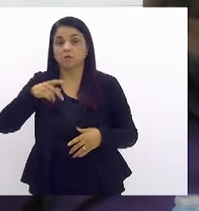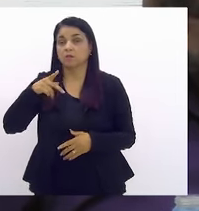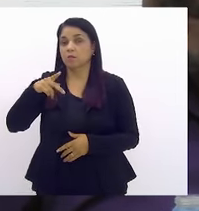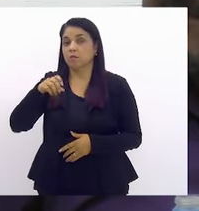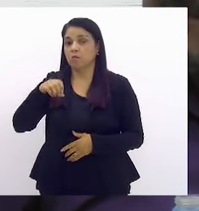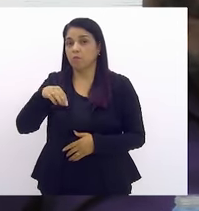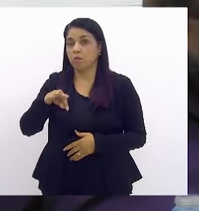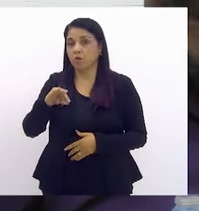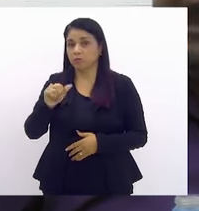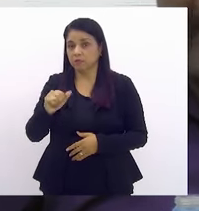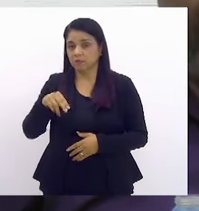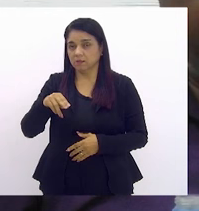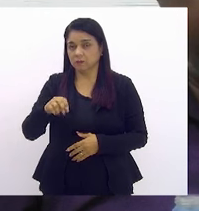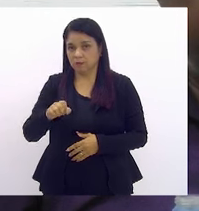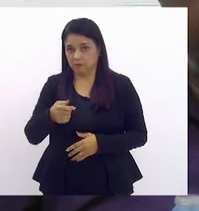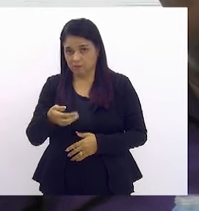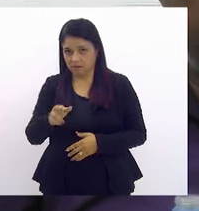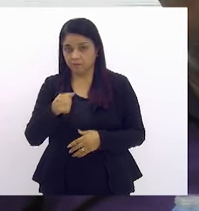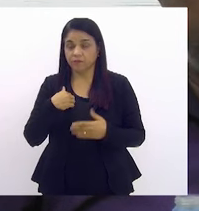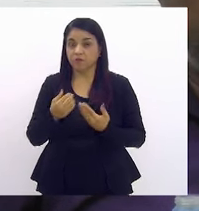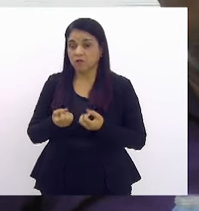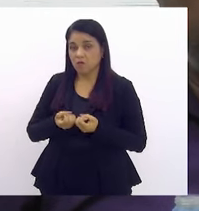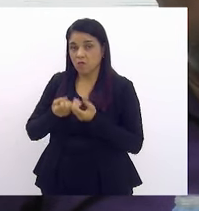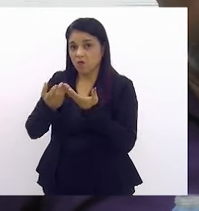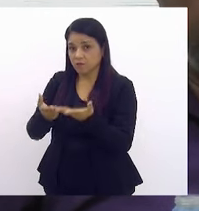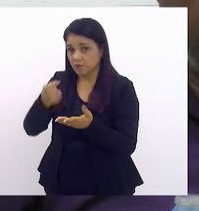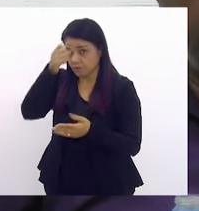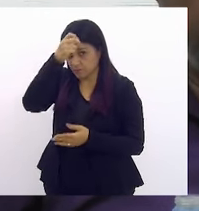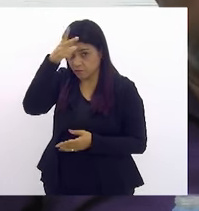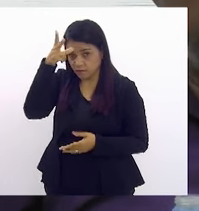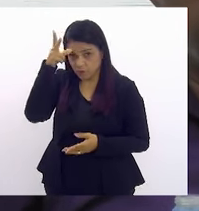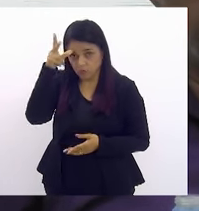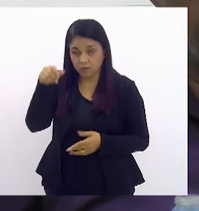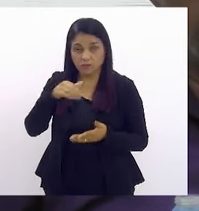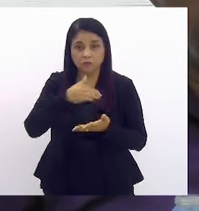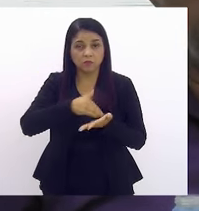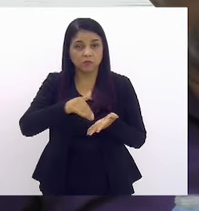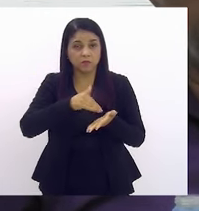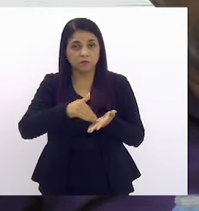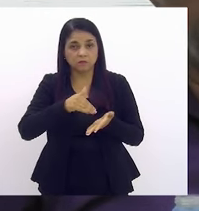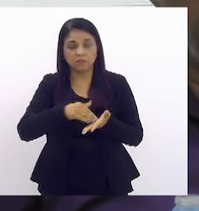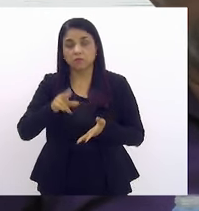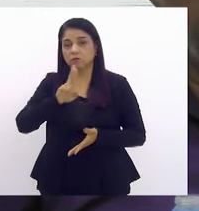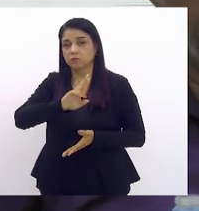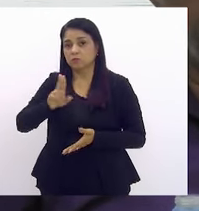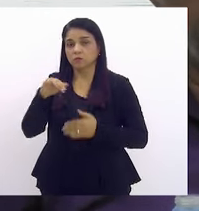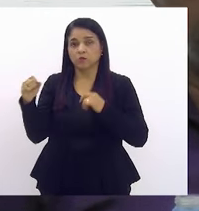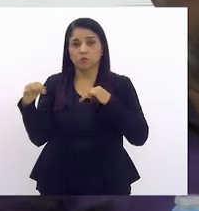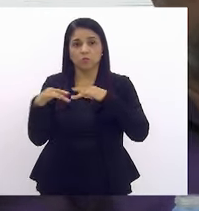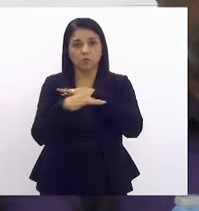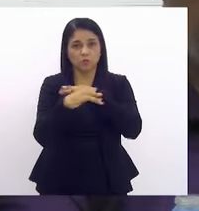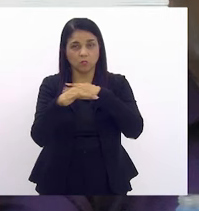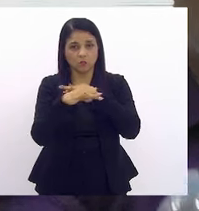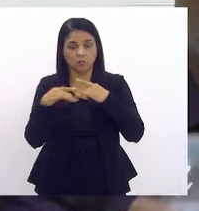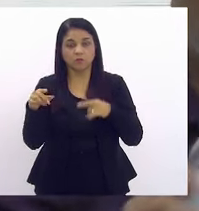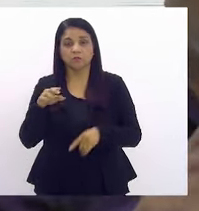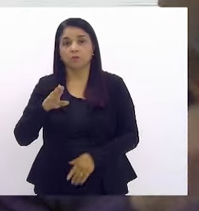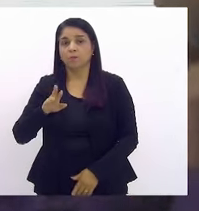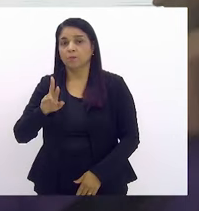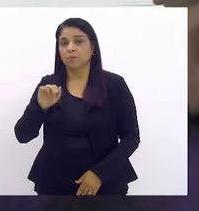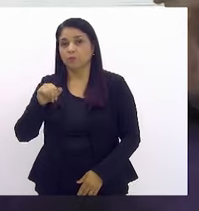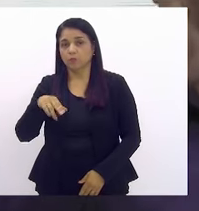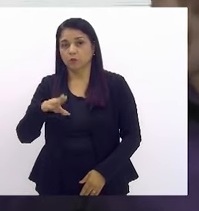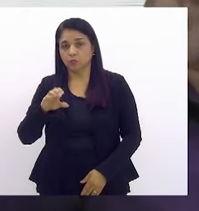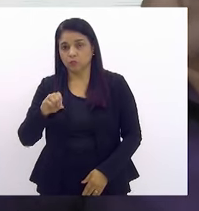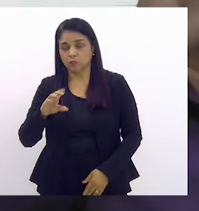Queria ofertar à Prefeitura, em nome da Secretaria de Urbanismo, subsecretário Bruno da Costa Marins,